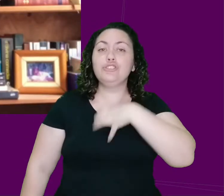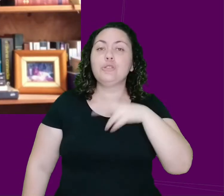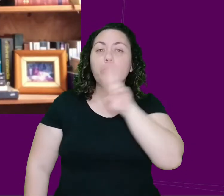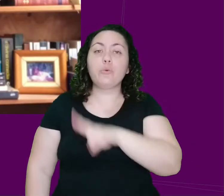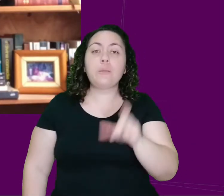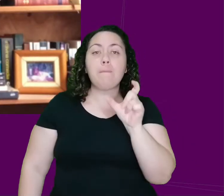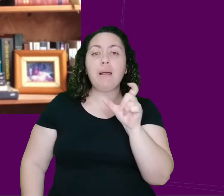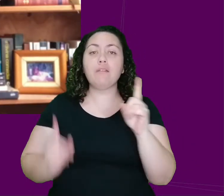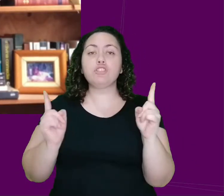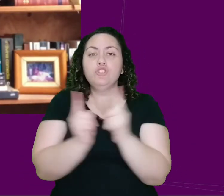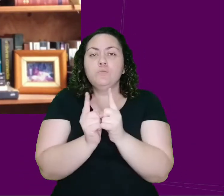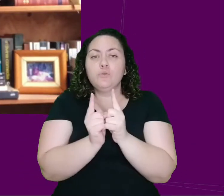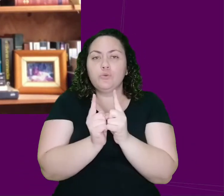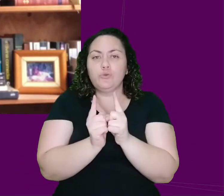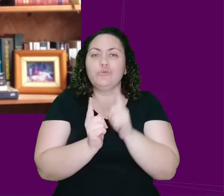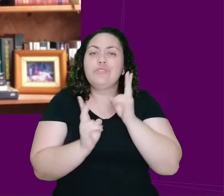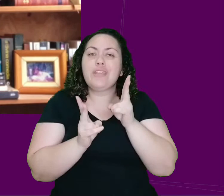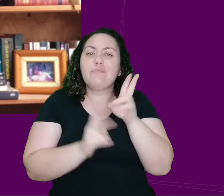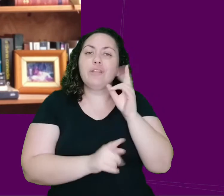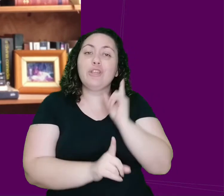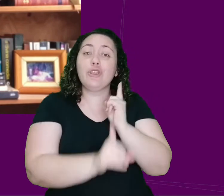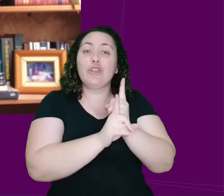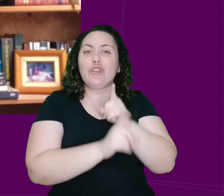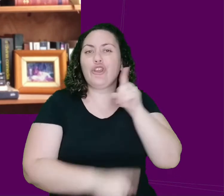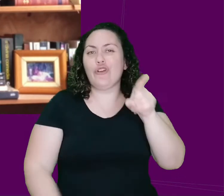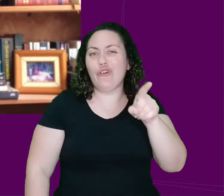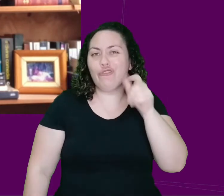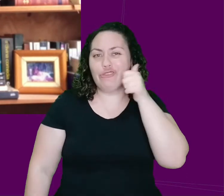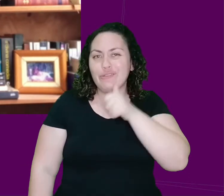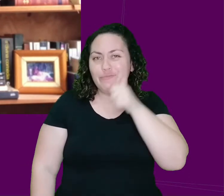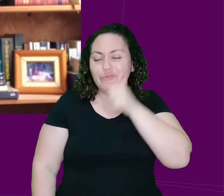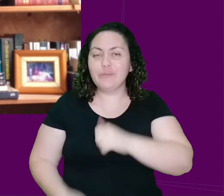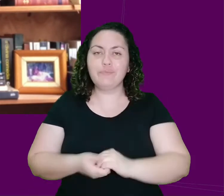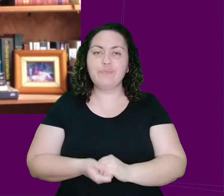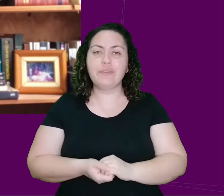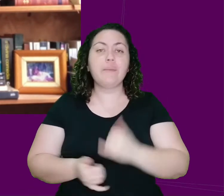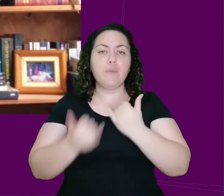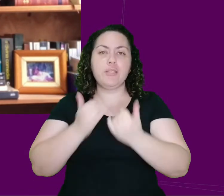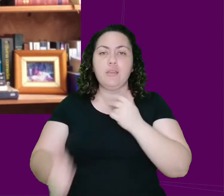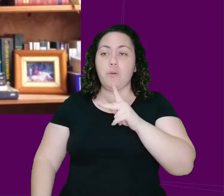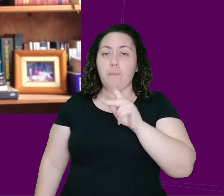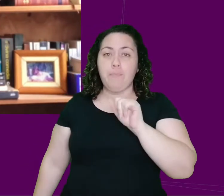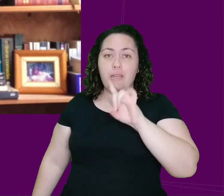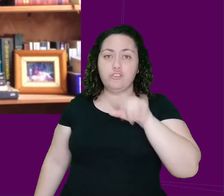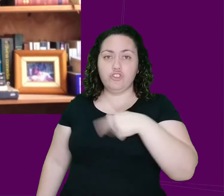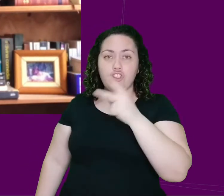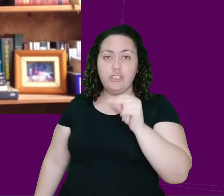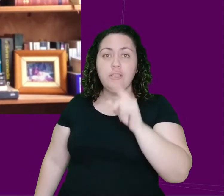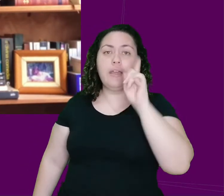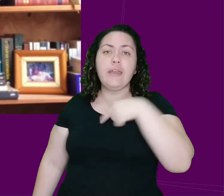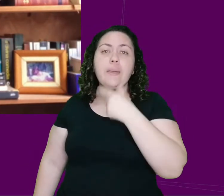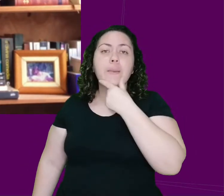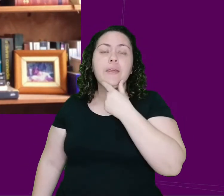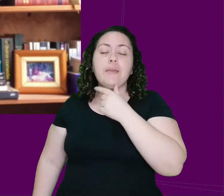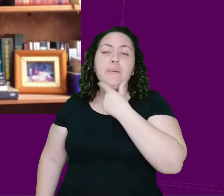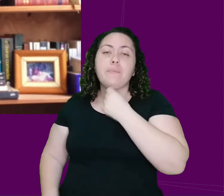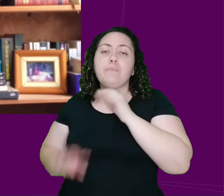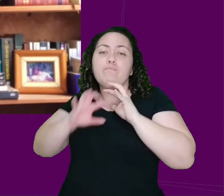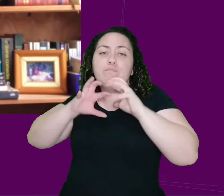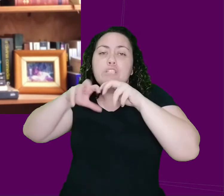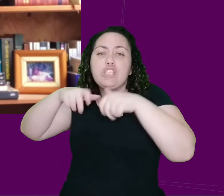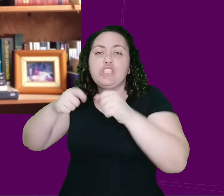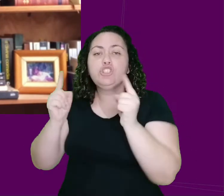usa diminutivos quando se aproxima de sua presa. Padilha é um bichinho amarelo lá no início do livro. O